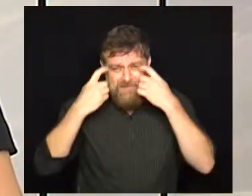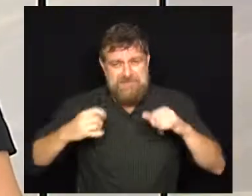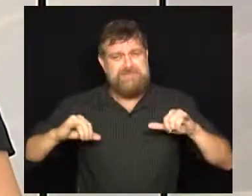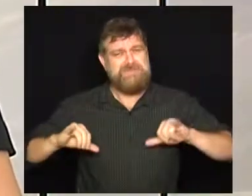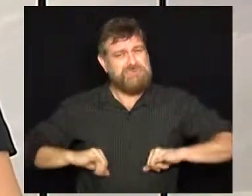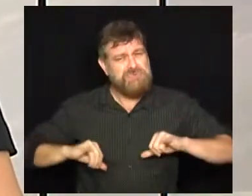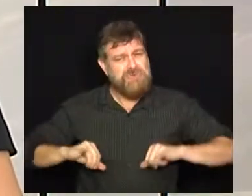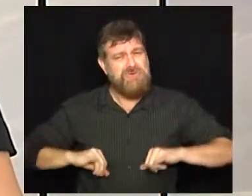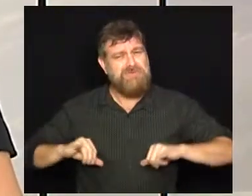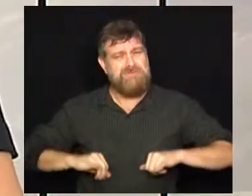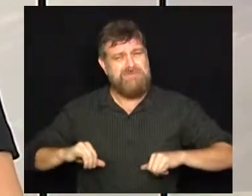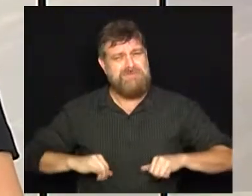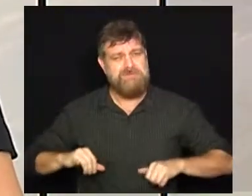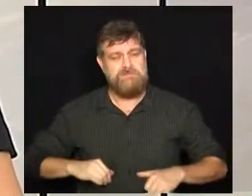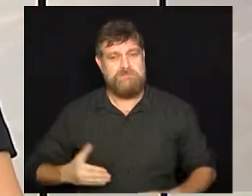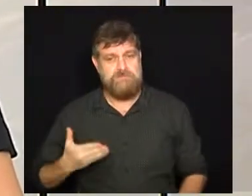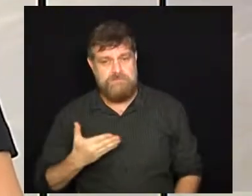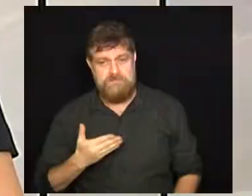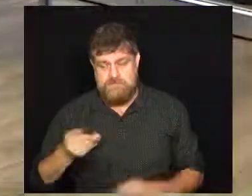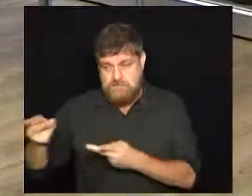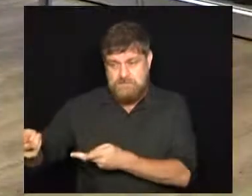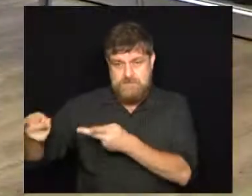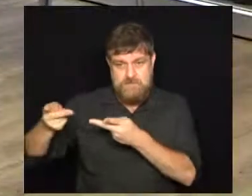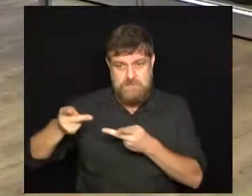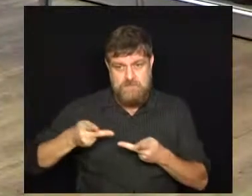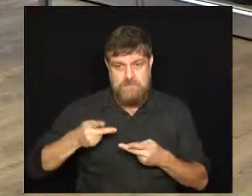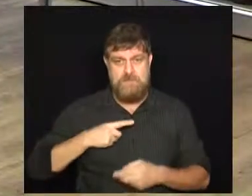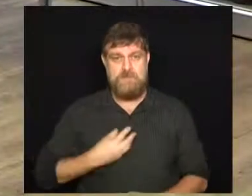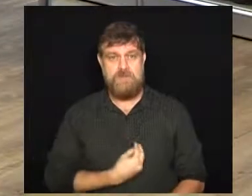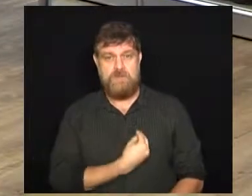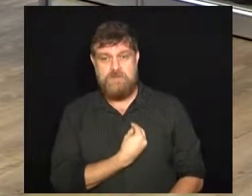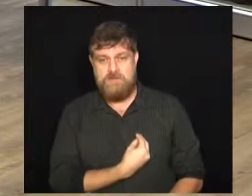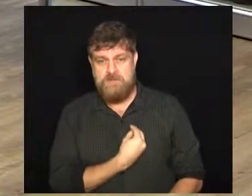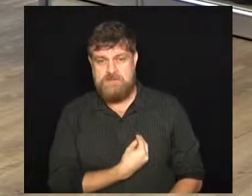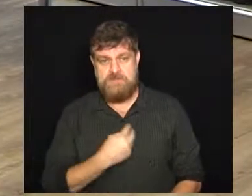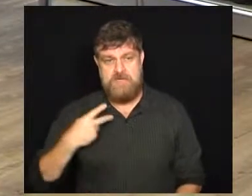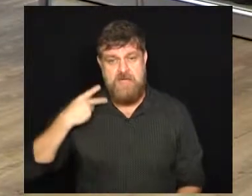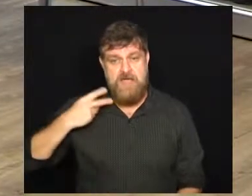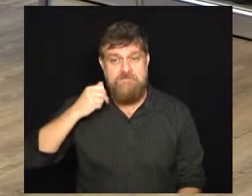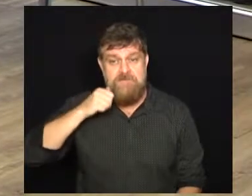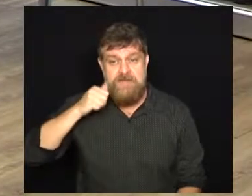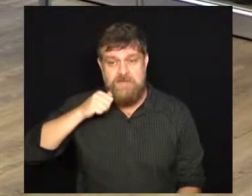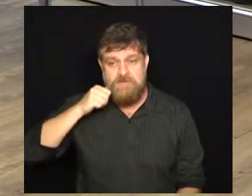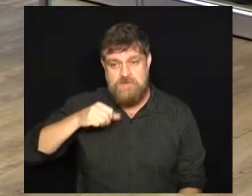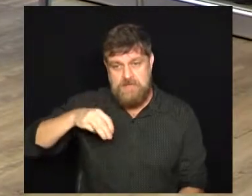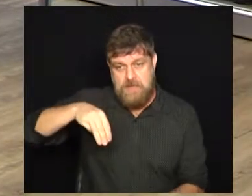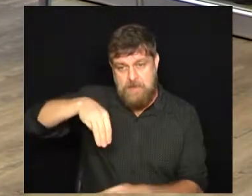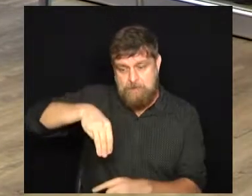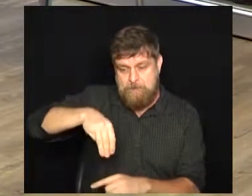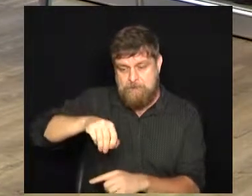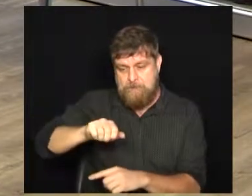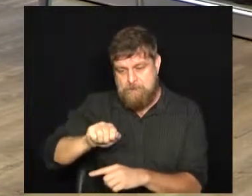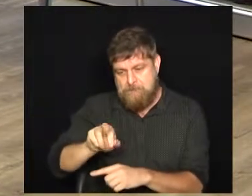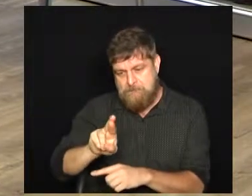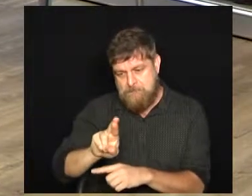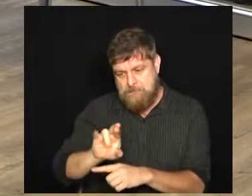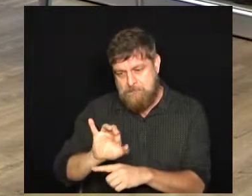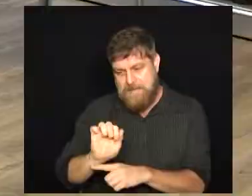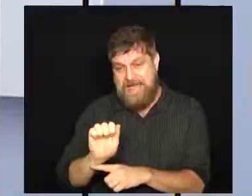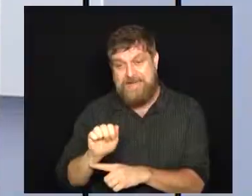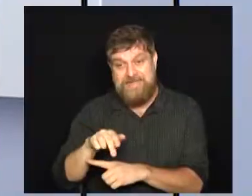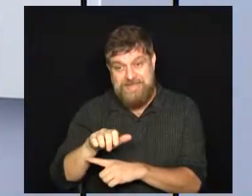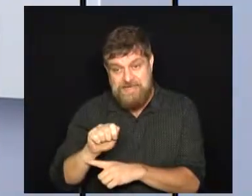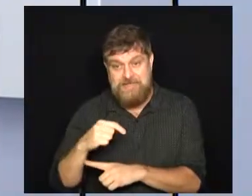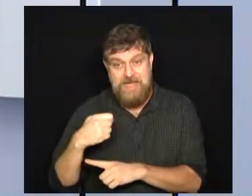falar sobre esse assunto, eu recebo aqui no estúdio a vereadora Mariana Conte, que também é presidente da Comissão da